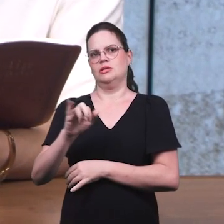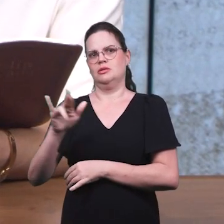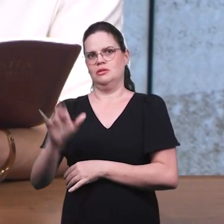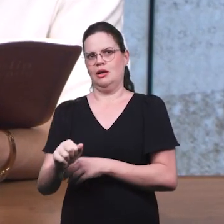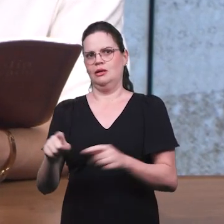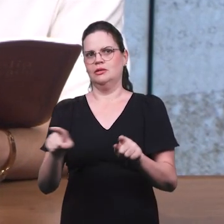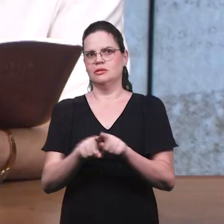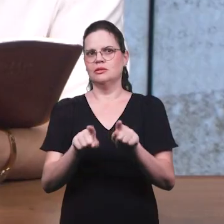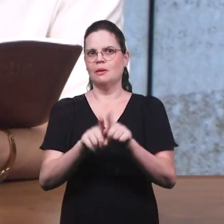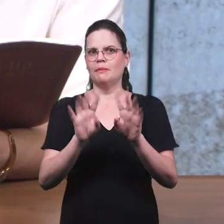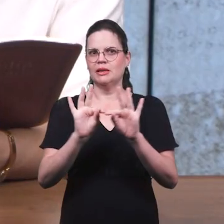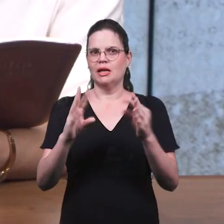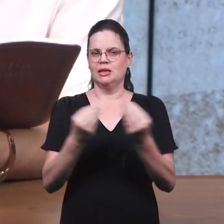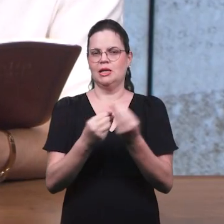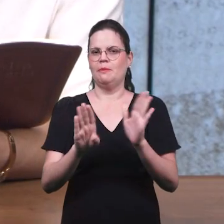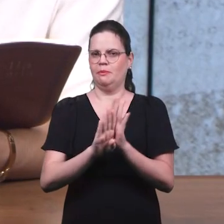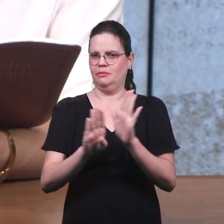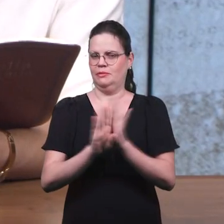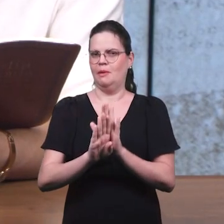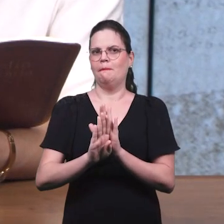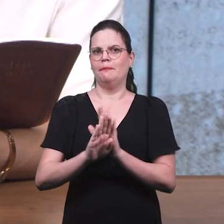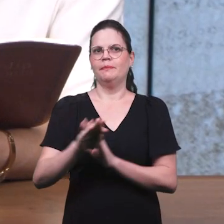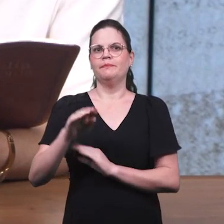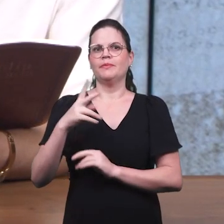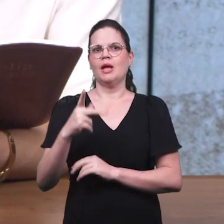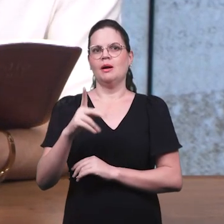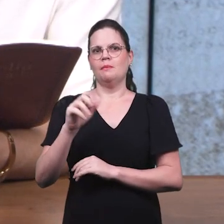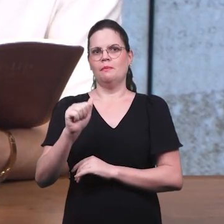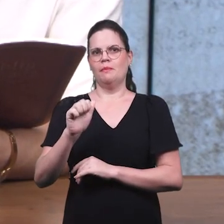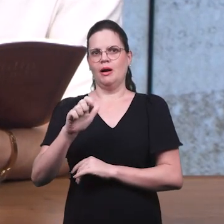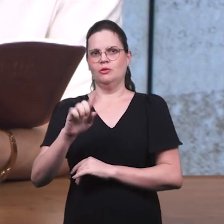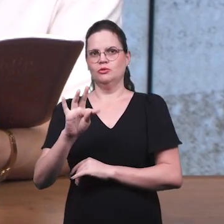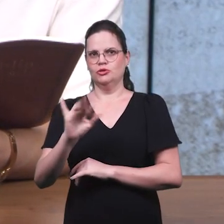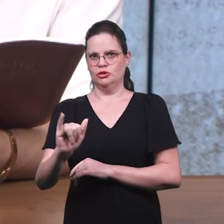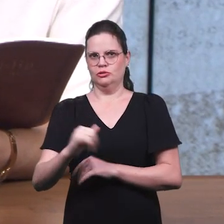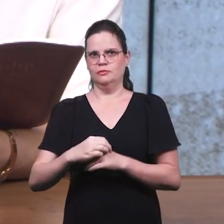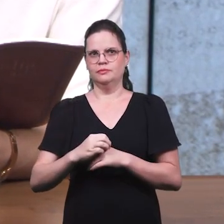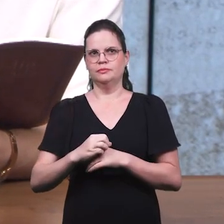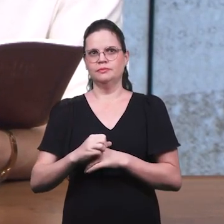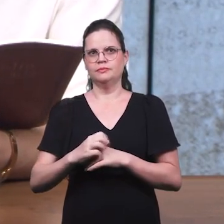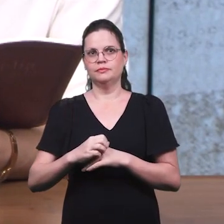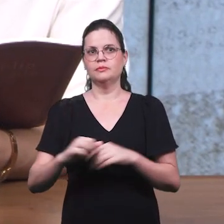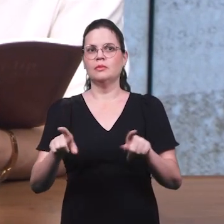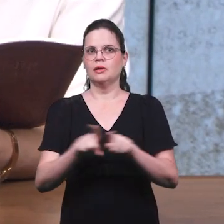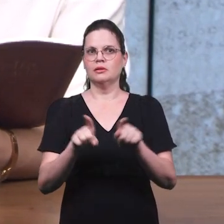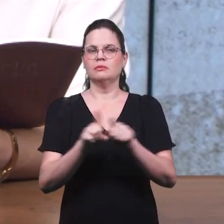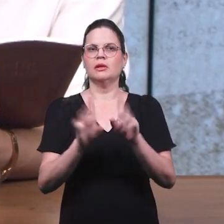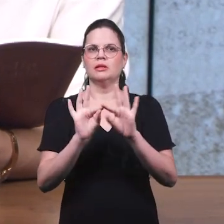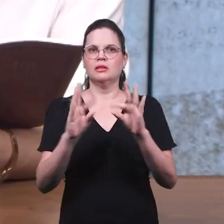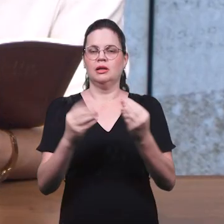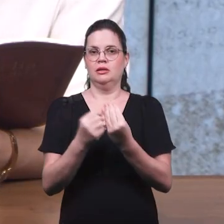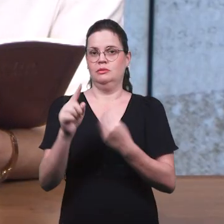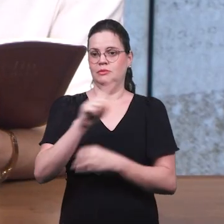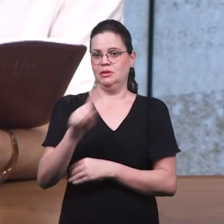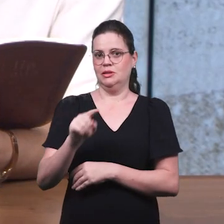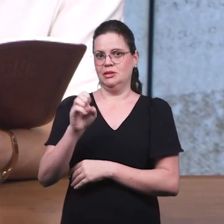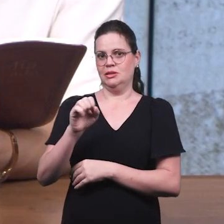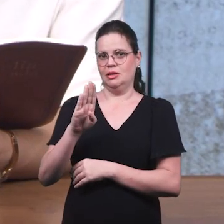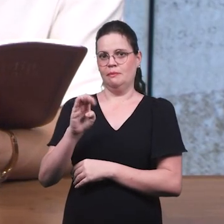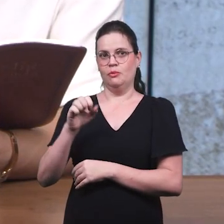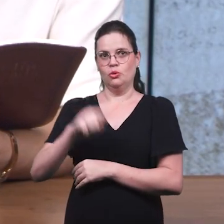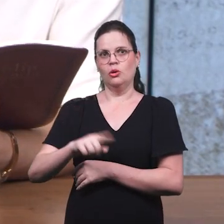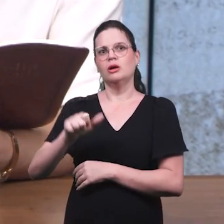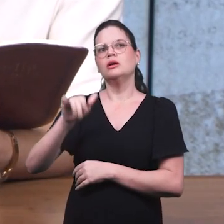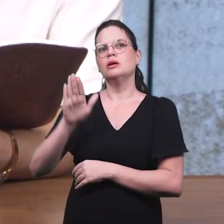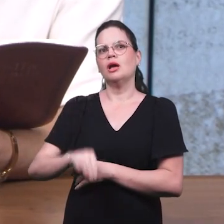da tribo de Benjamim, Paute, filho de Rafu; da tribo de Zebulon,